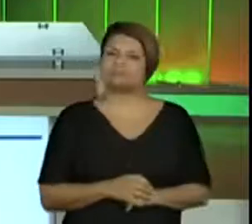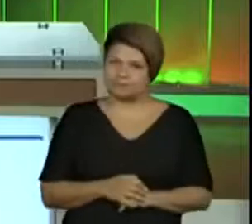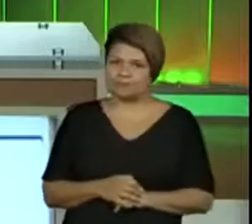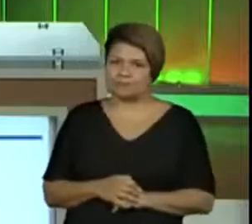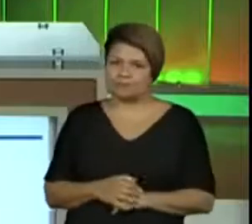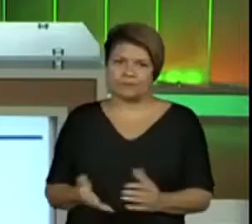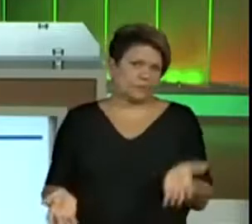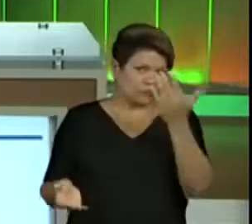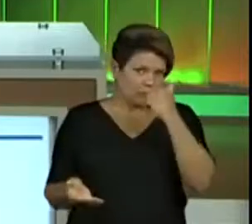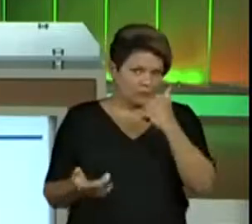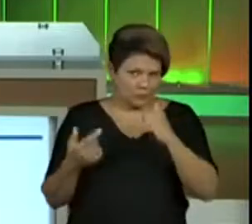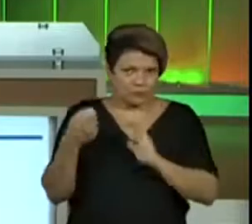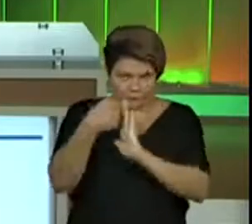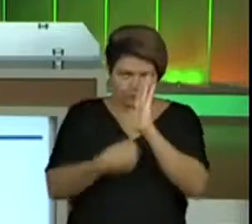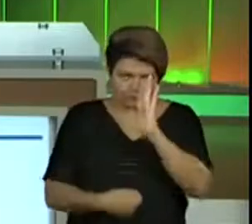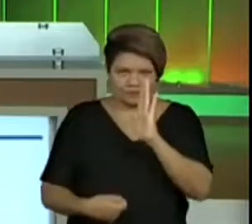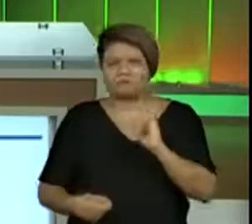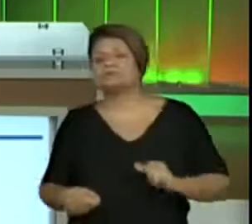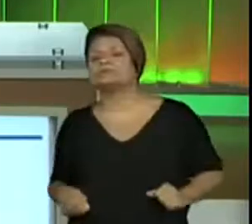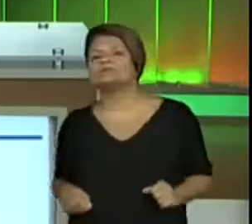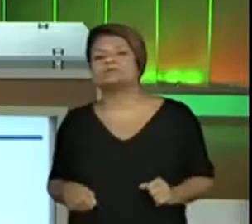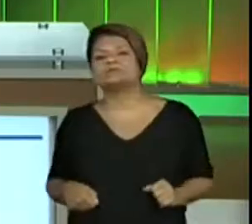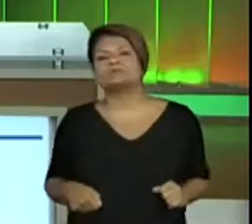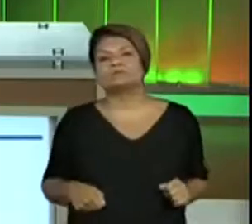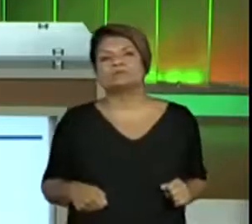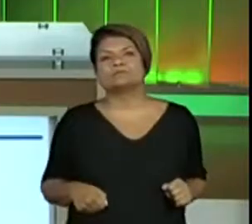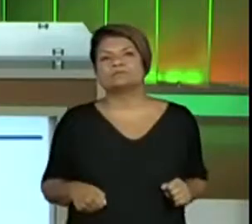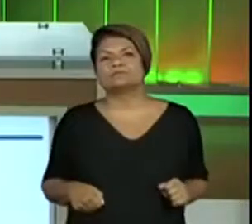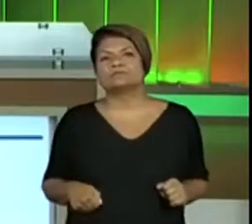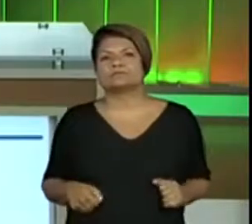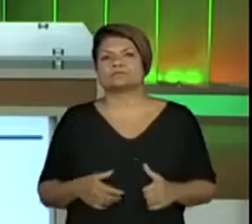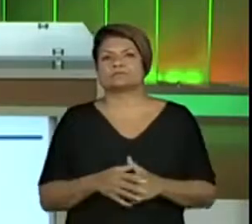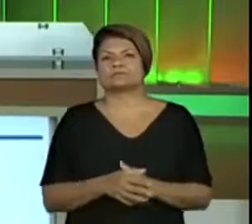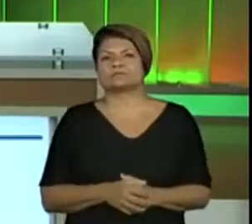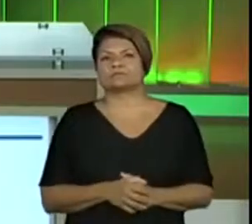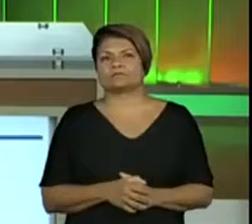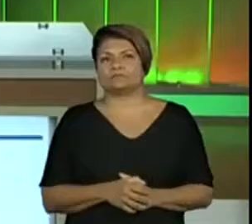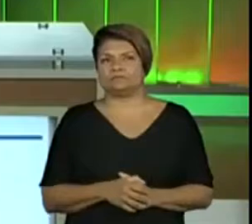Vamos continuar com o nosso texto? Vamos lá.